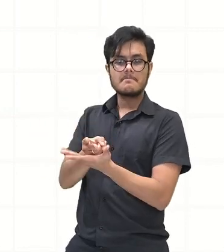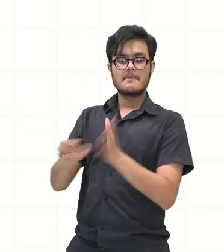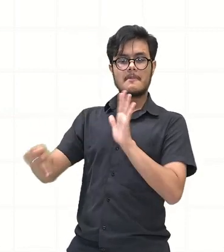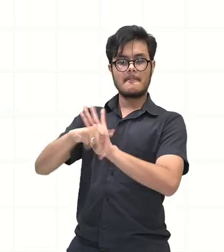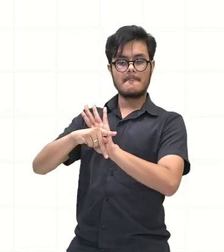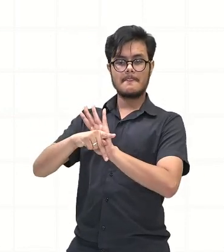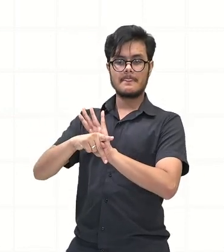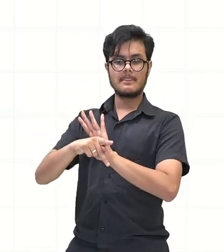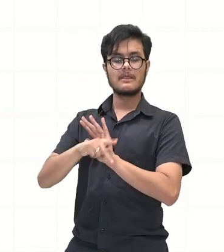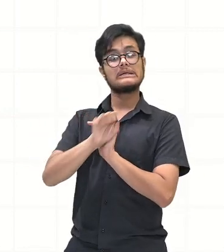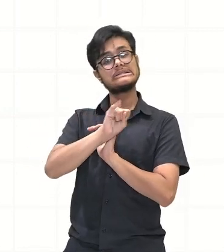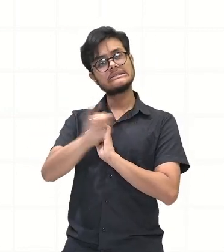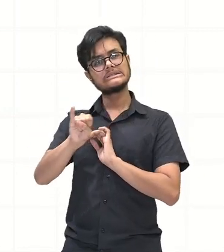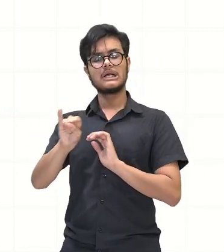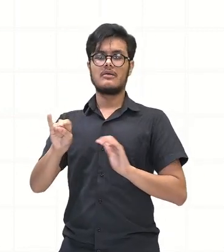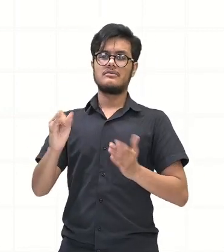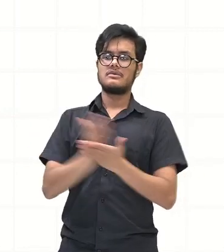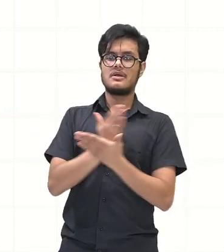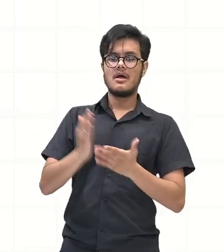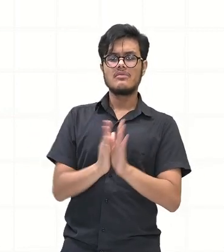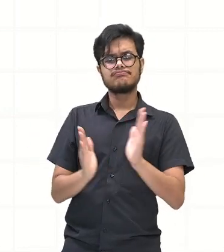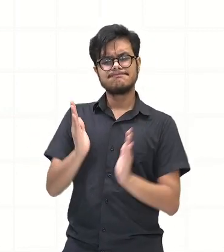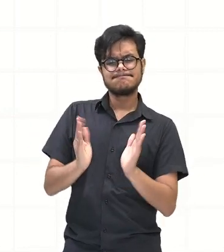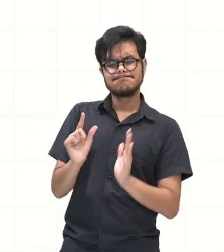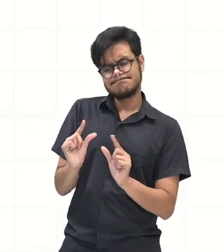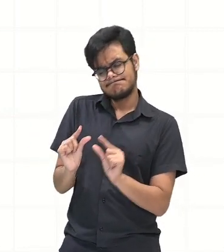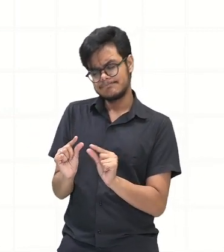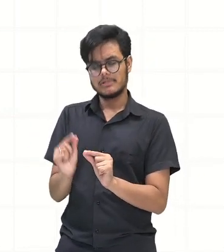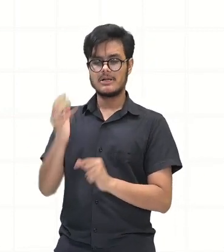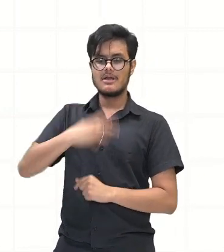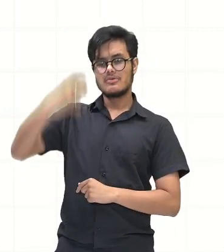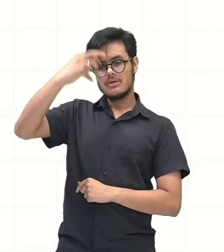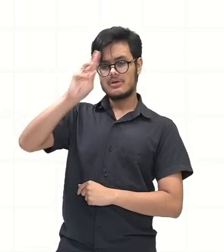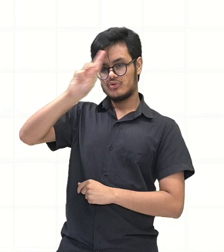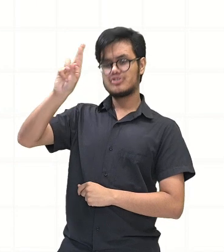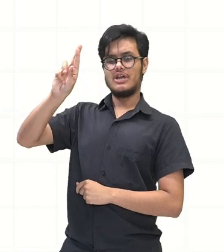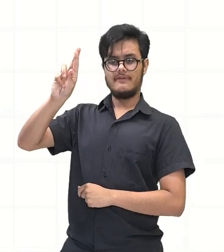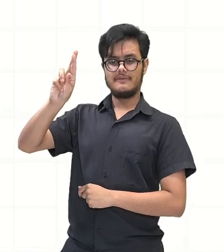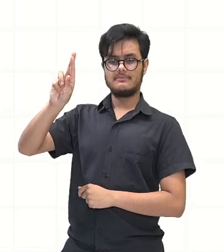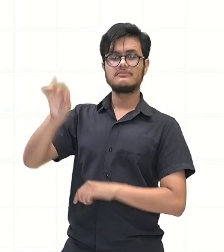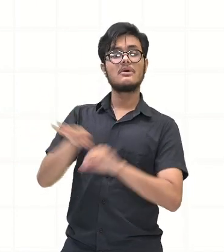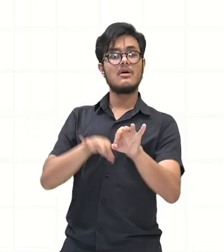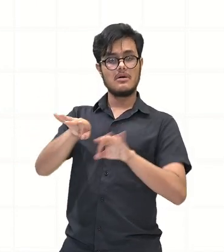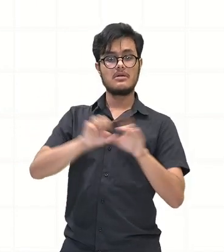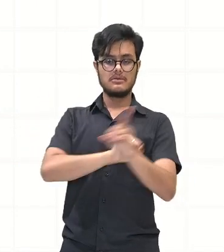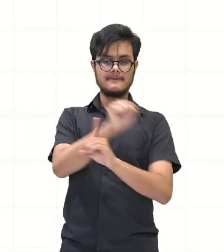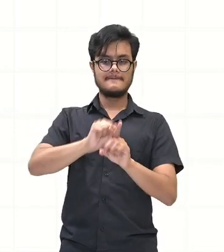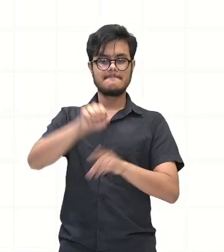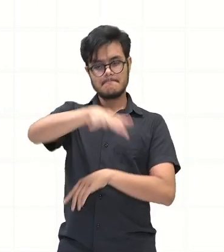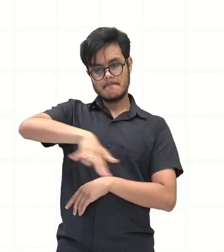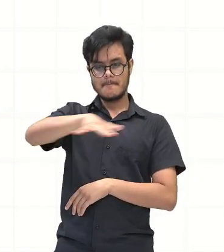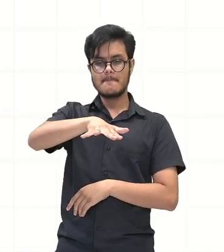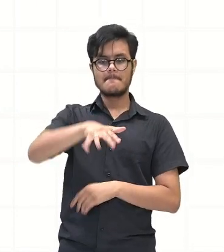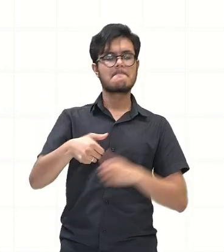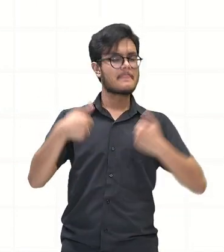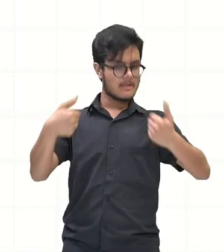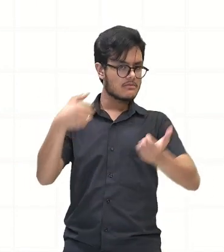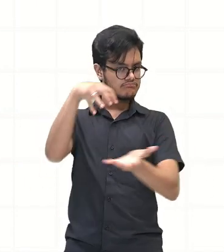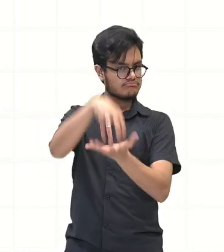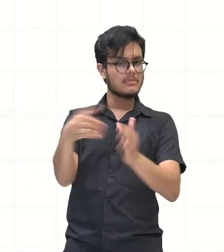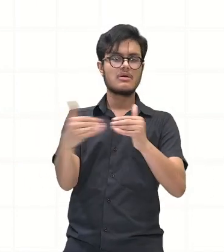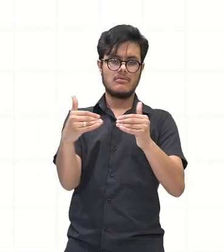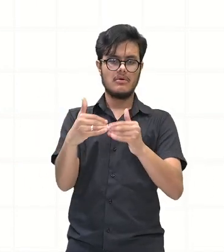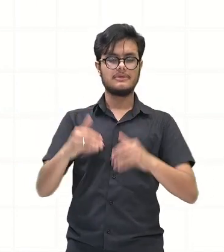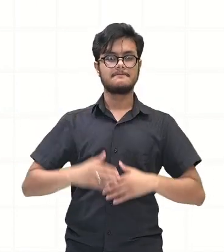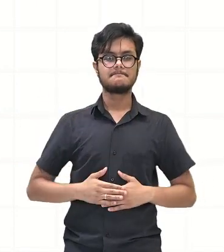que ele fosse ali durante um curto período de tempo, ele estava naquela condição de organizar aquela aldeia, né, aquela